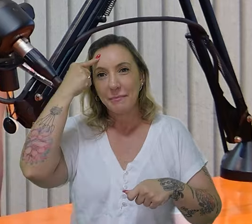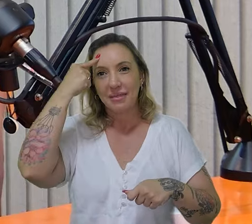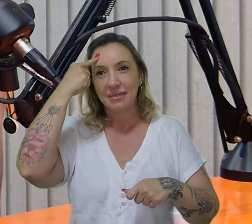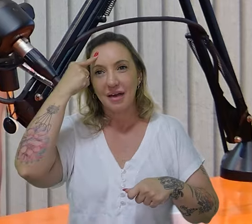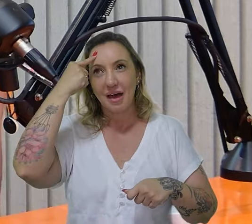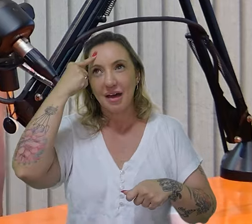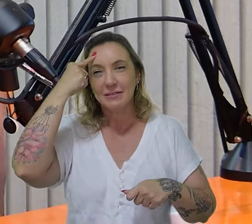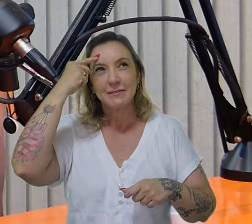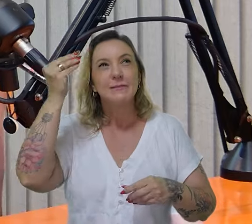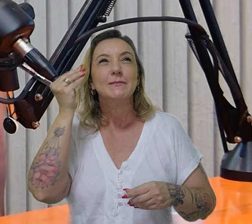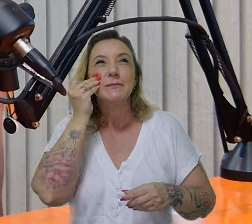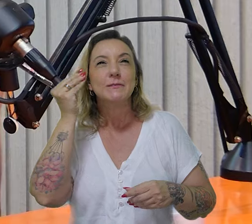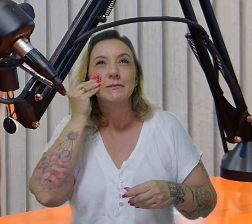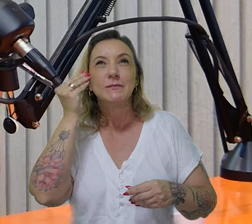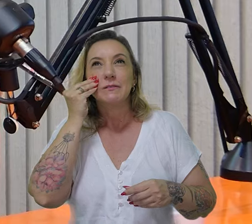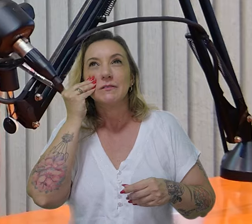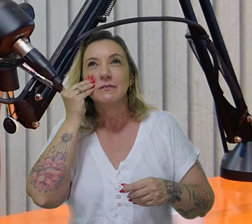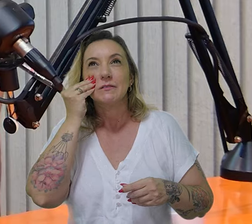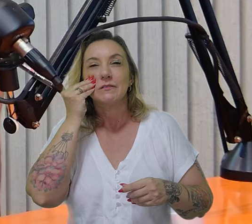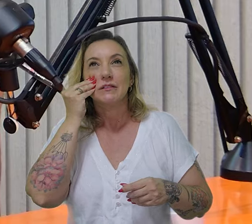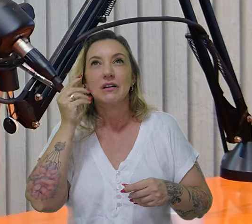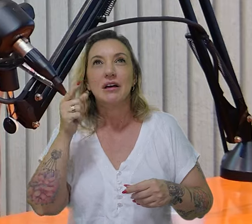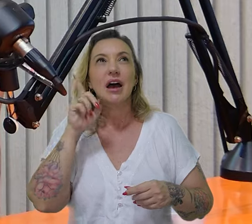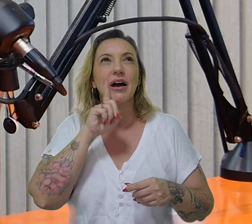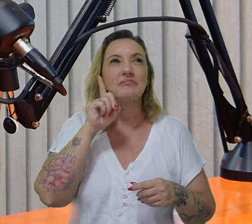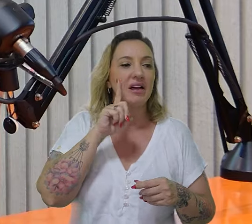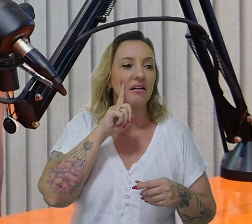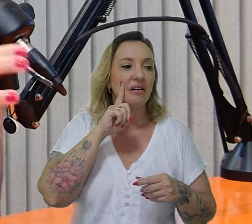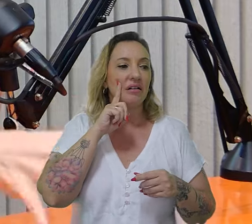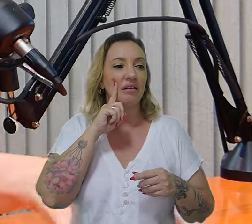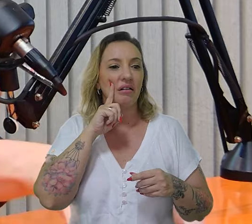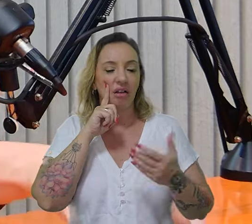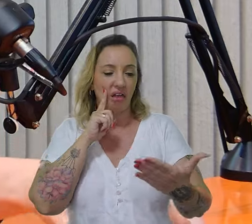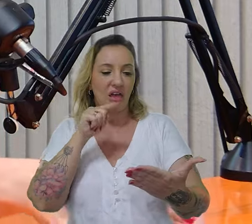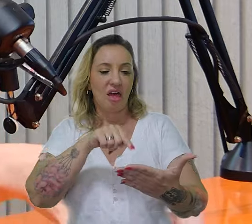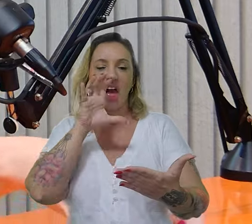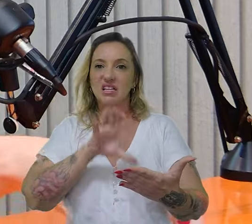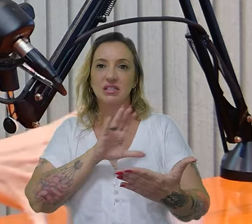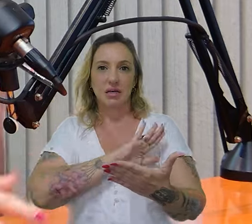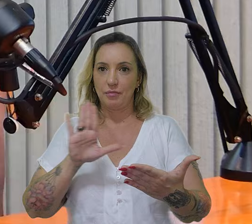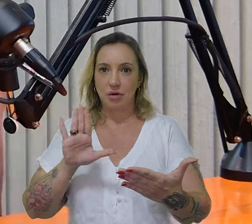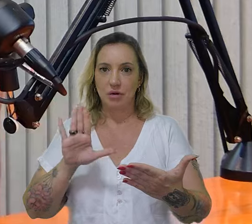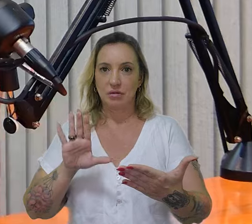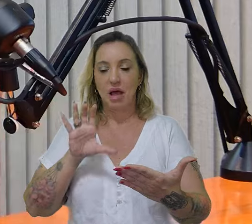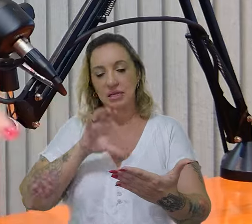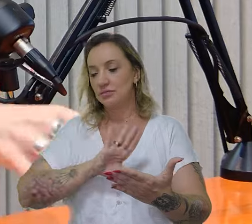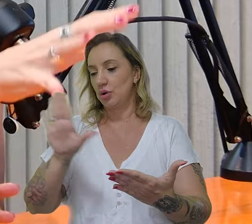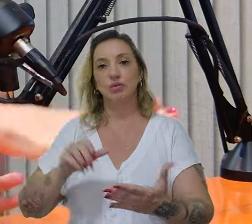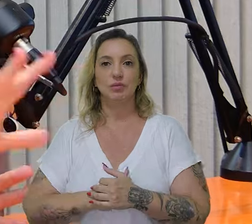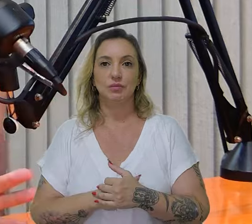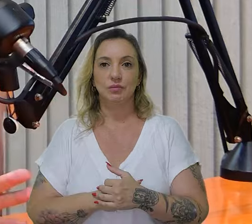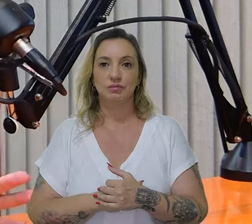assim de buscar alternativa quando o americano é muito cara cachar né isso aqui tem que ser assim Ah então tem que ser assim